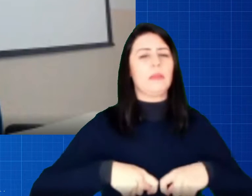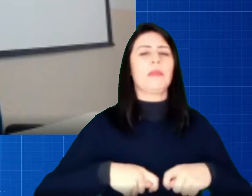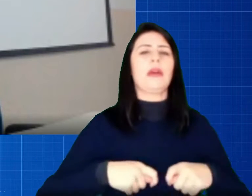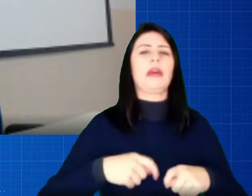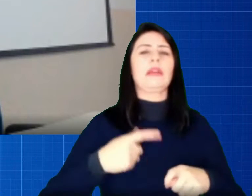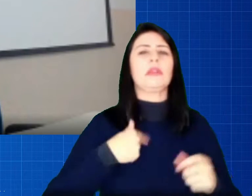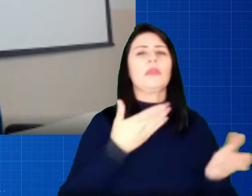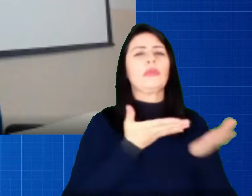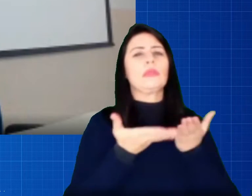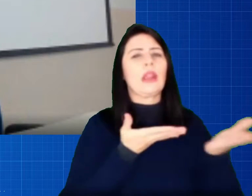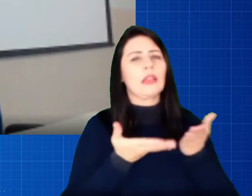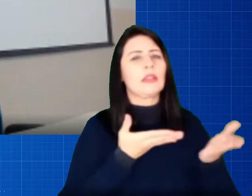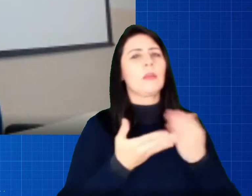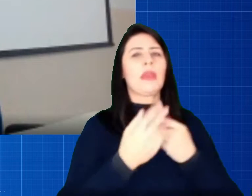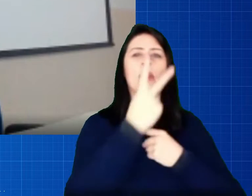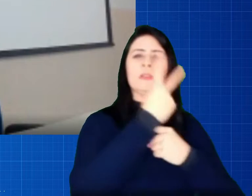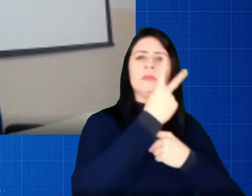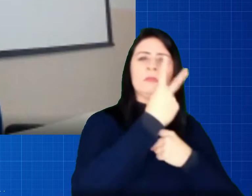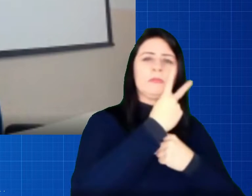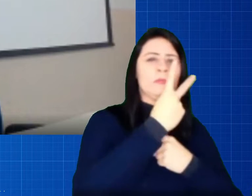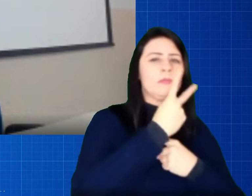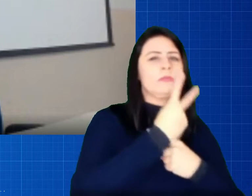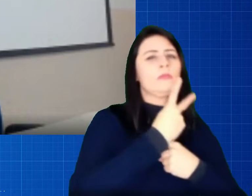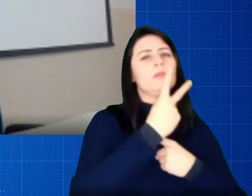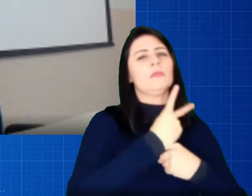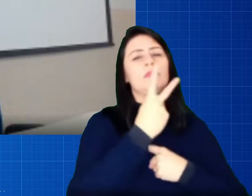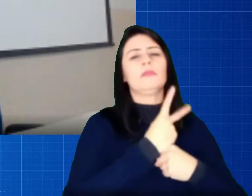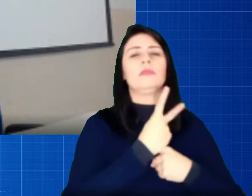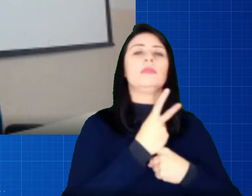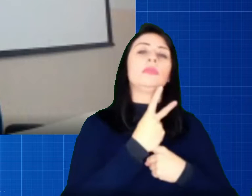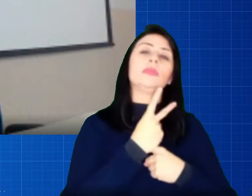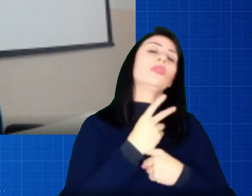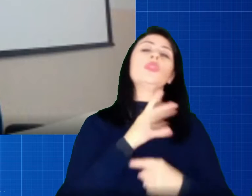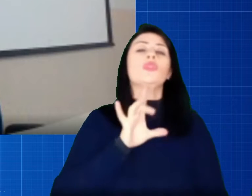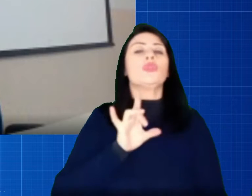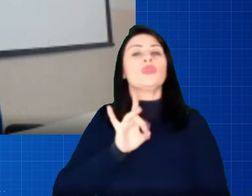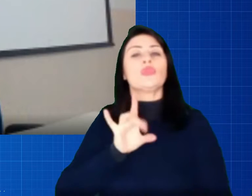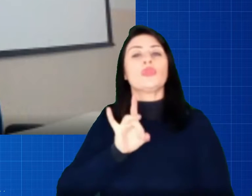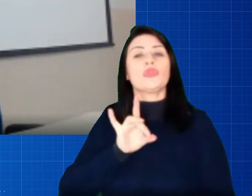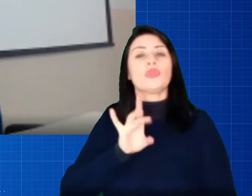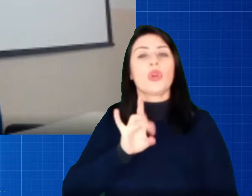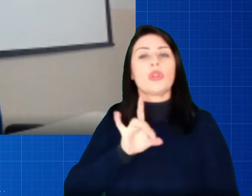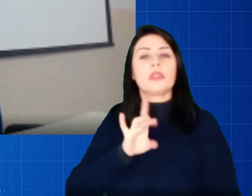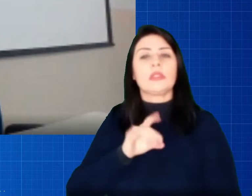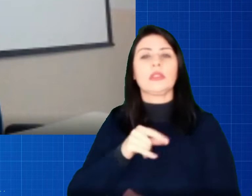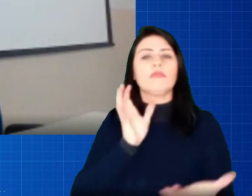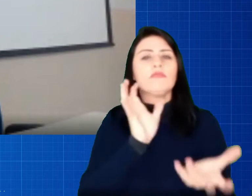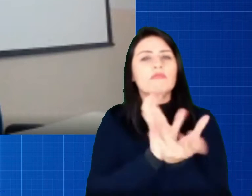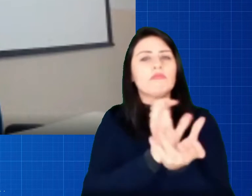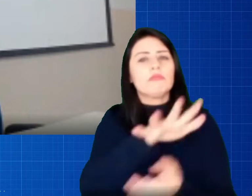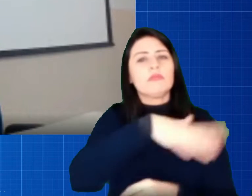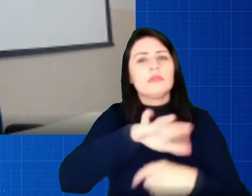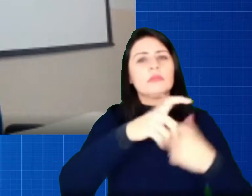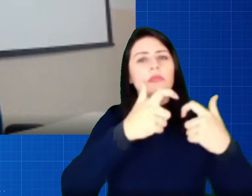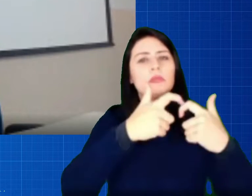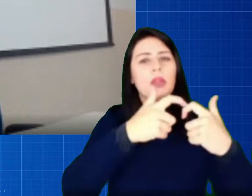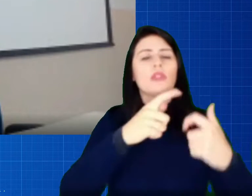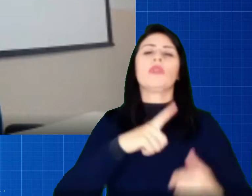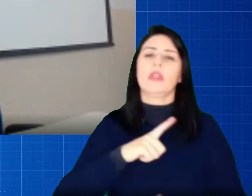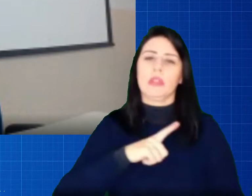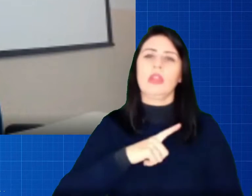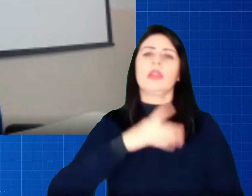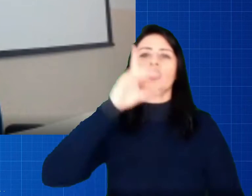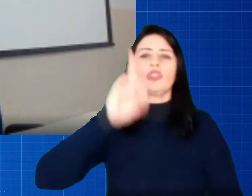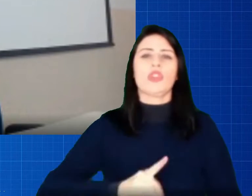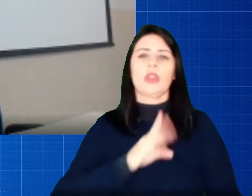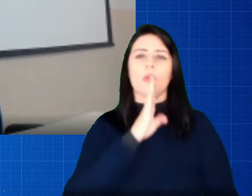um tratamento, um monitoramento, um acompanhamento sozinho, só com a equipe, ele também tem